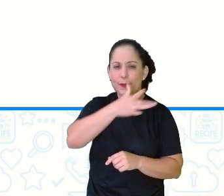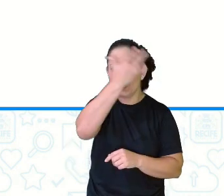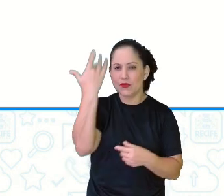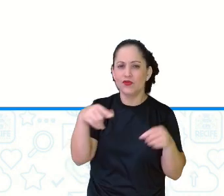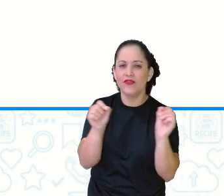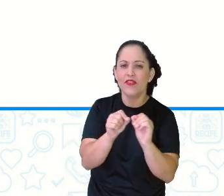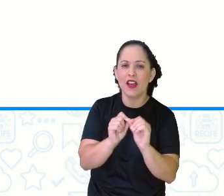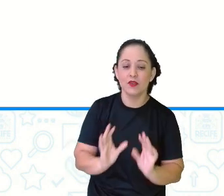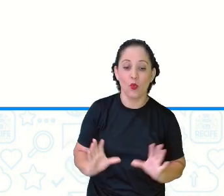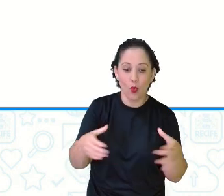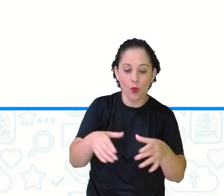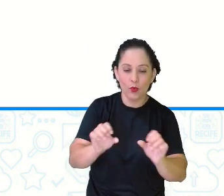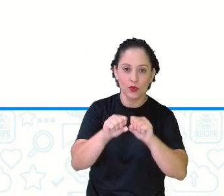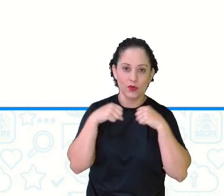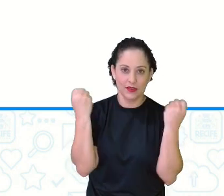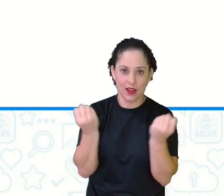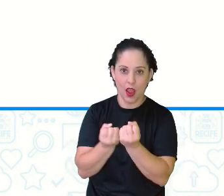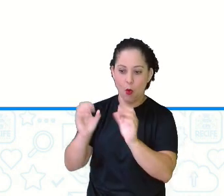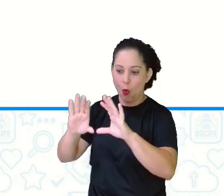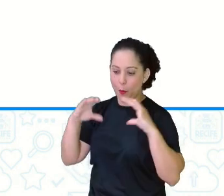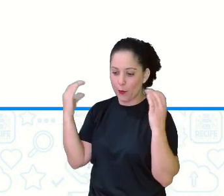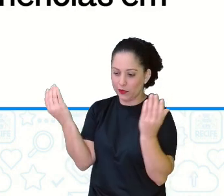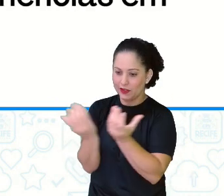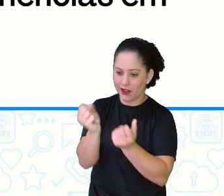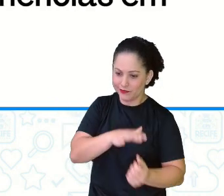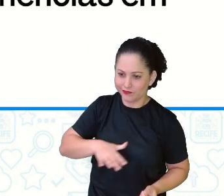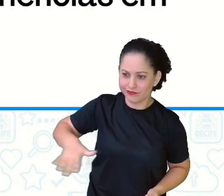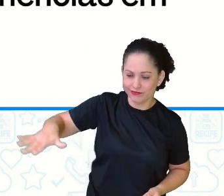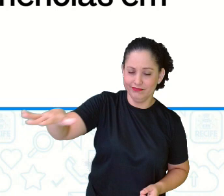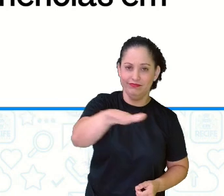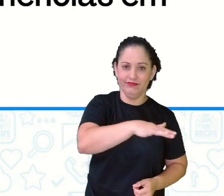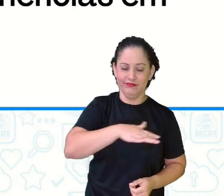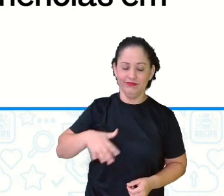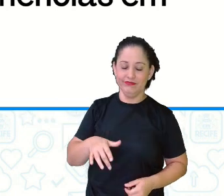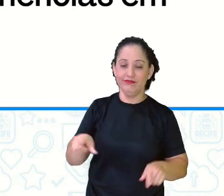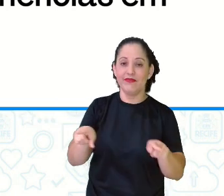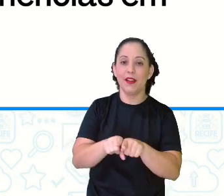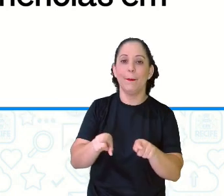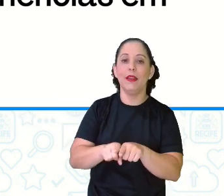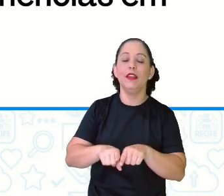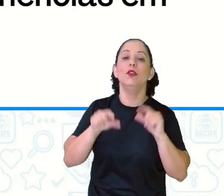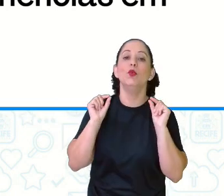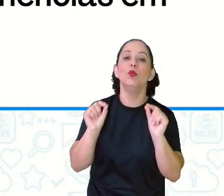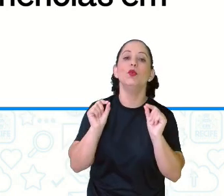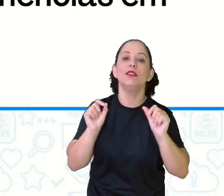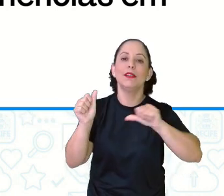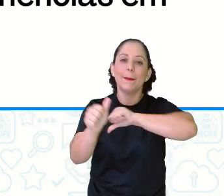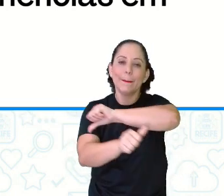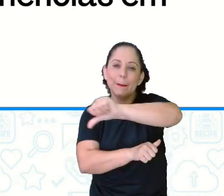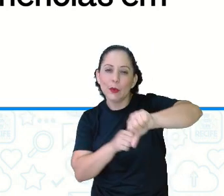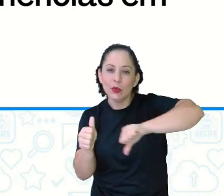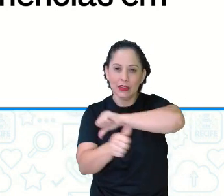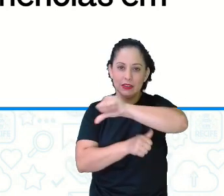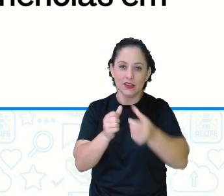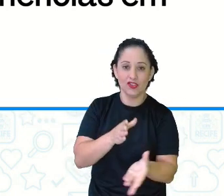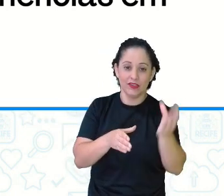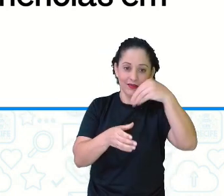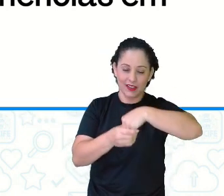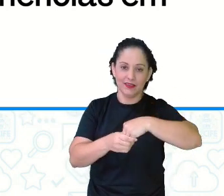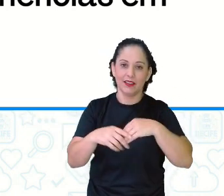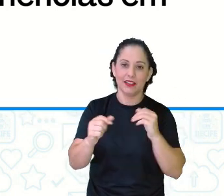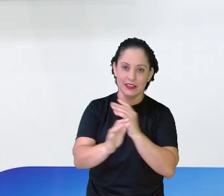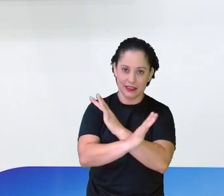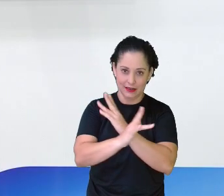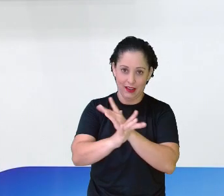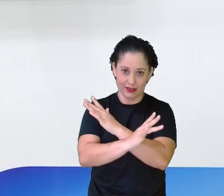sociais e comunidade no tempo e do espaço, e também o quê? As mudanças e permanências na nossa cidade.